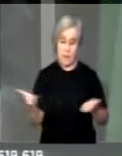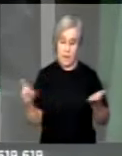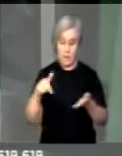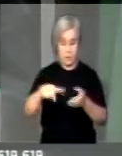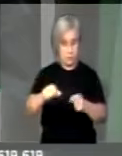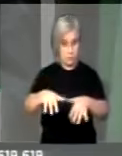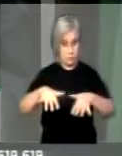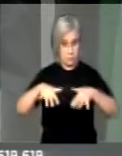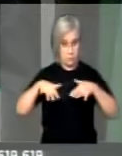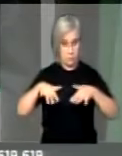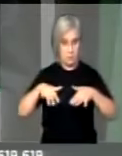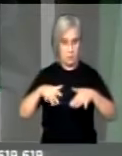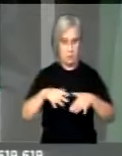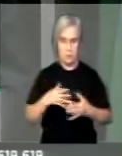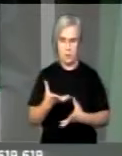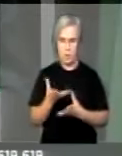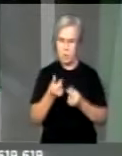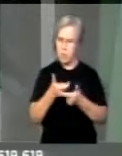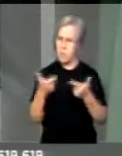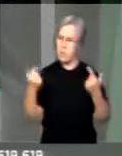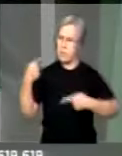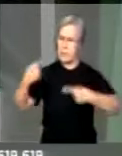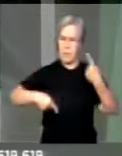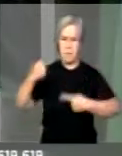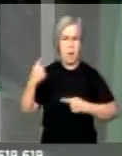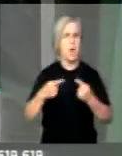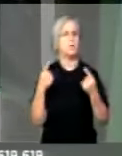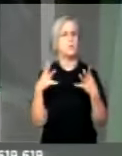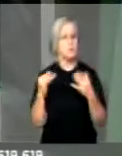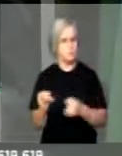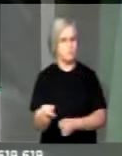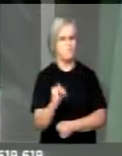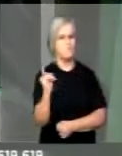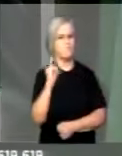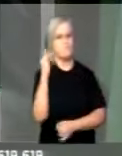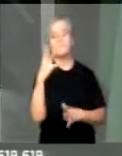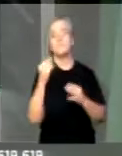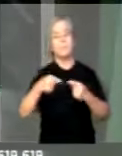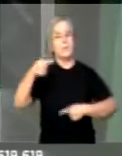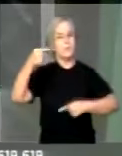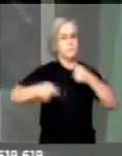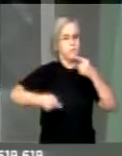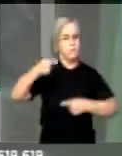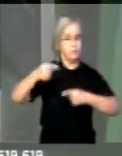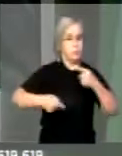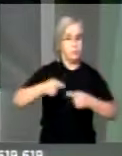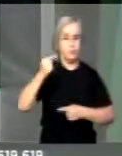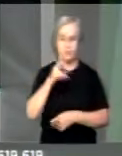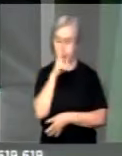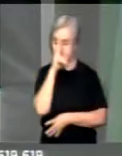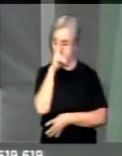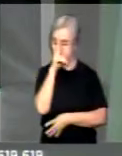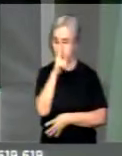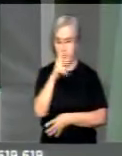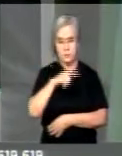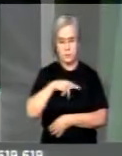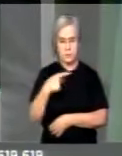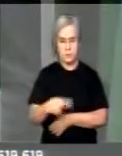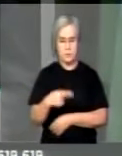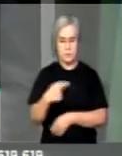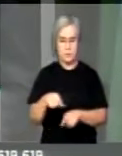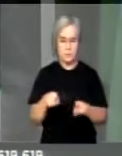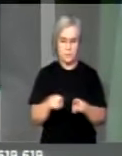plenário tivemos grandes embates, muitos embates, muitas discussões. Tivemos aqui a